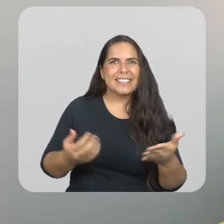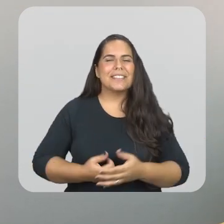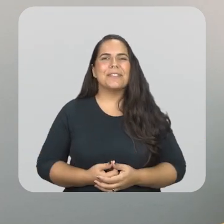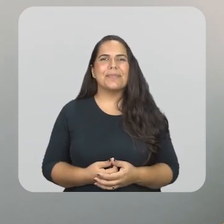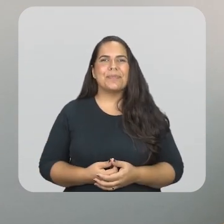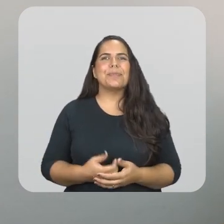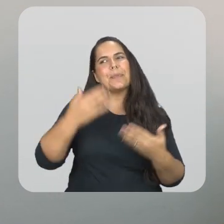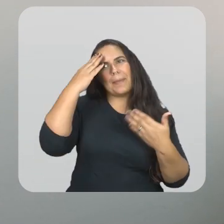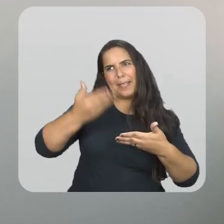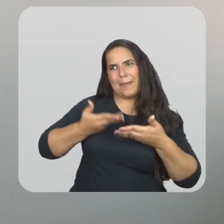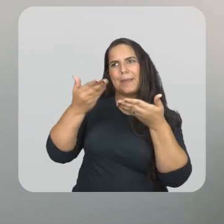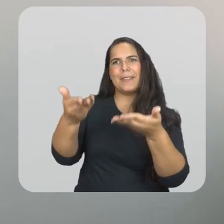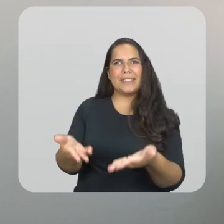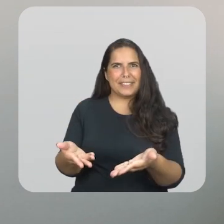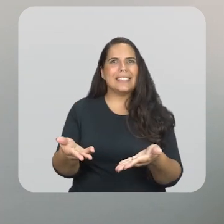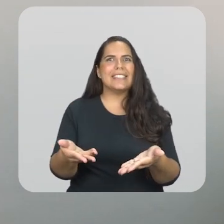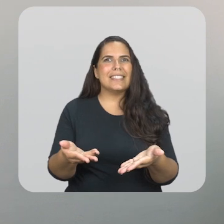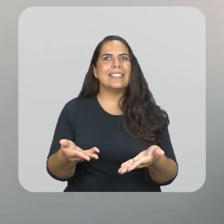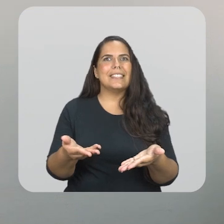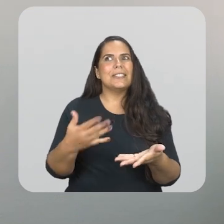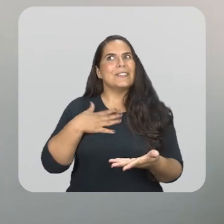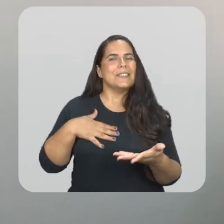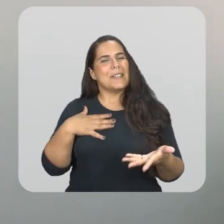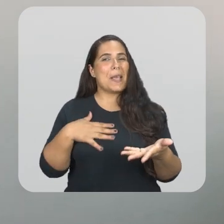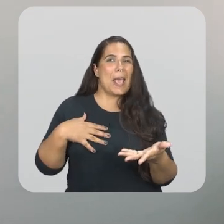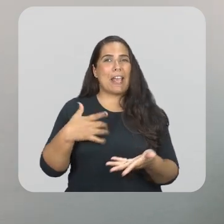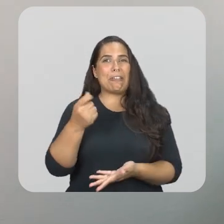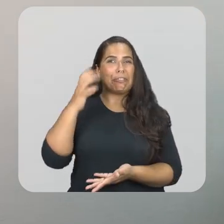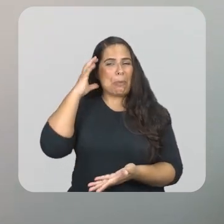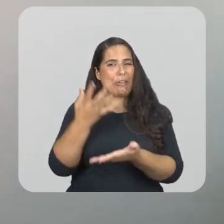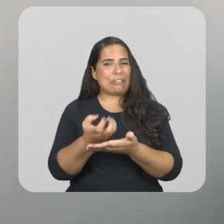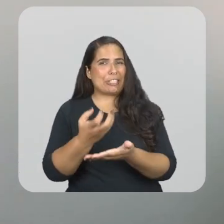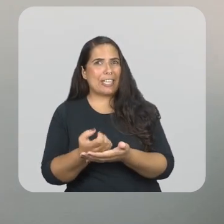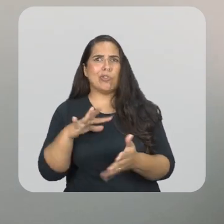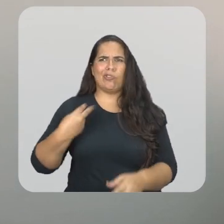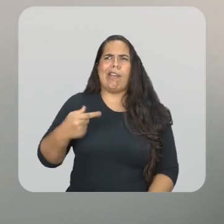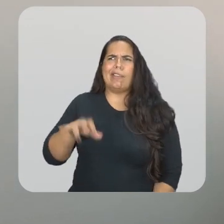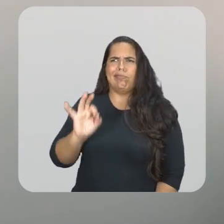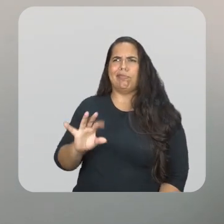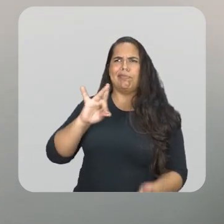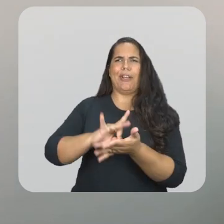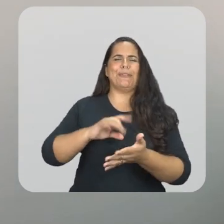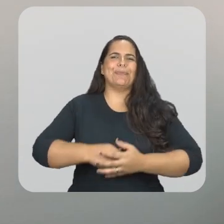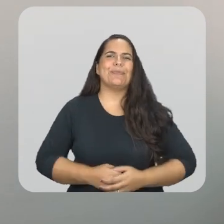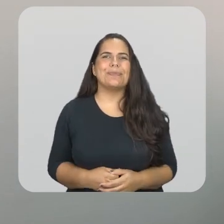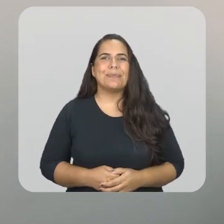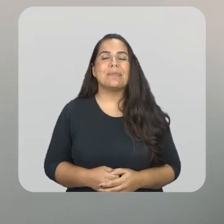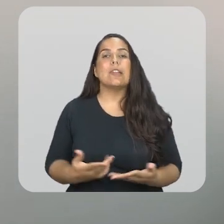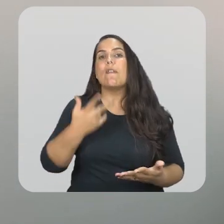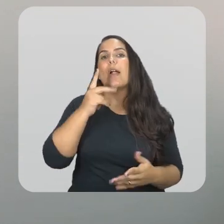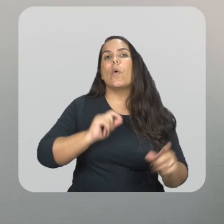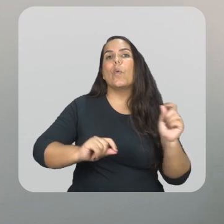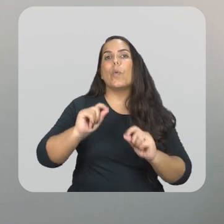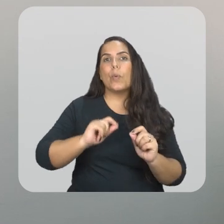gente. Obrigada pelo convite do David Podcast. Eu sou de casa, de fato.